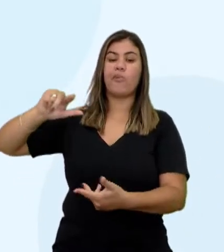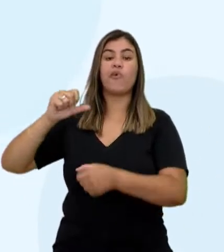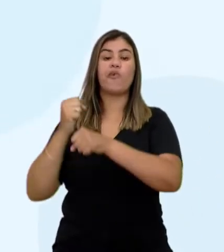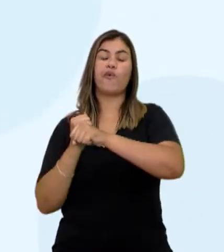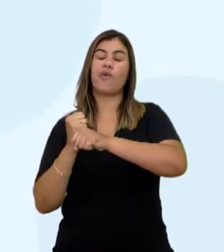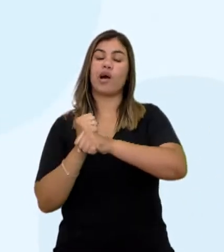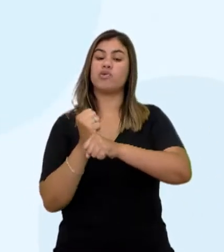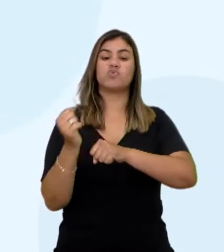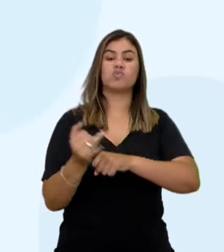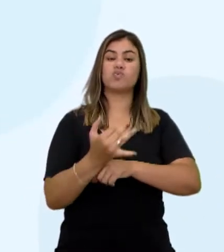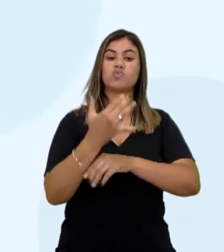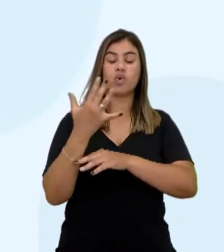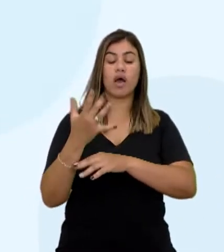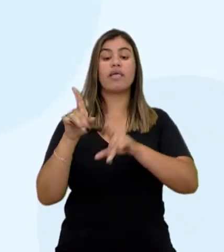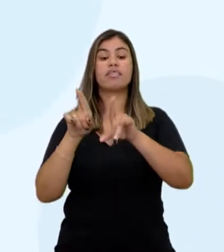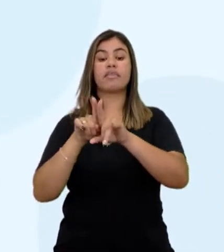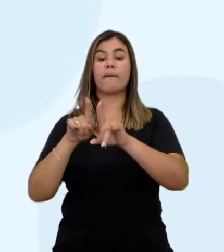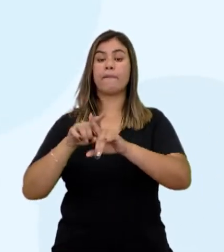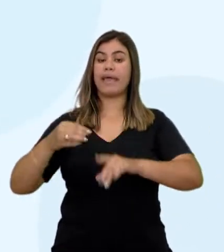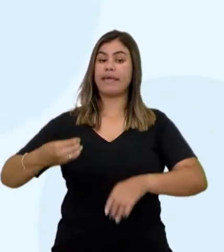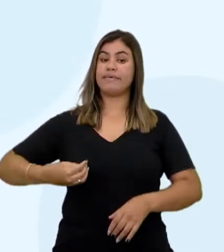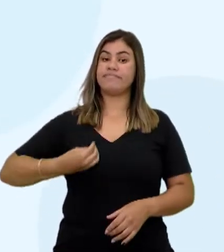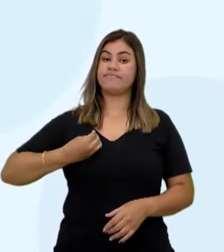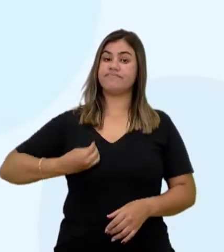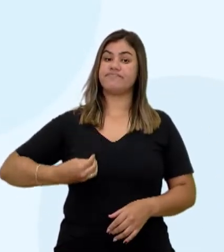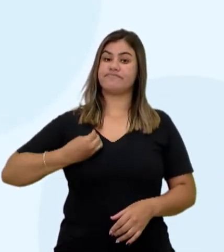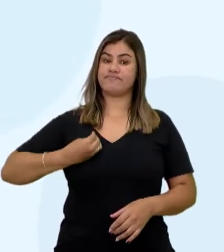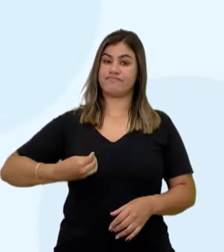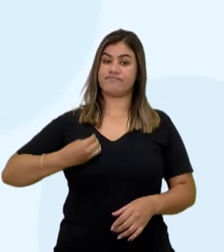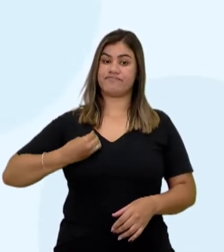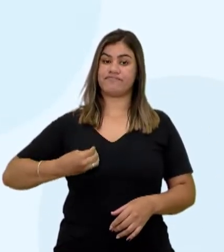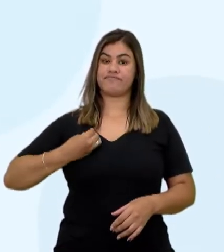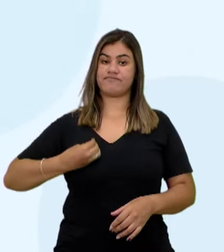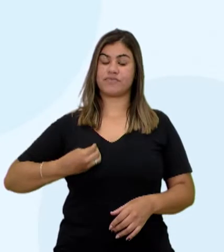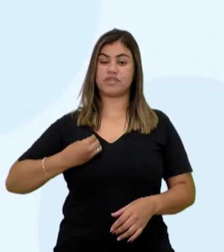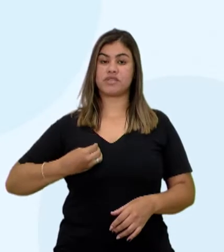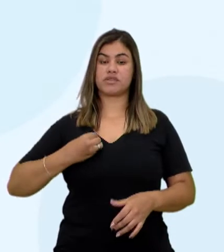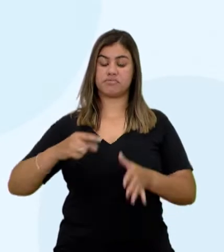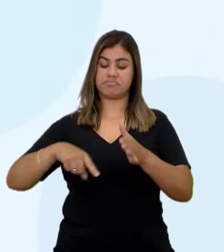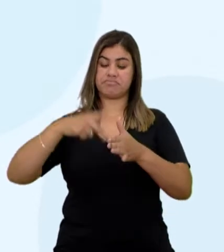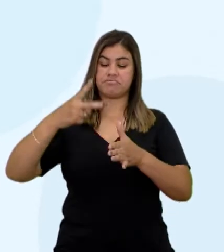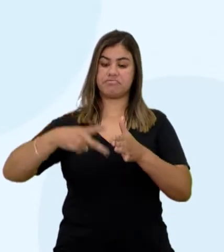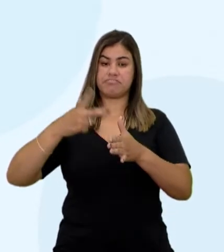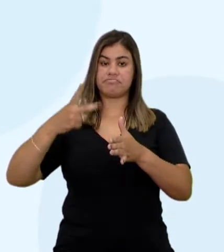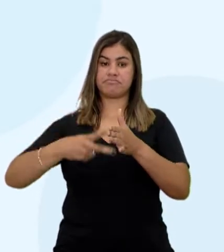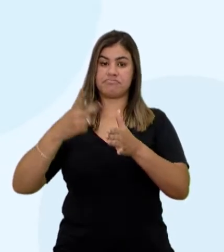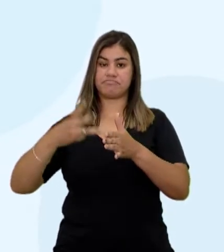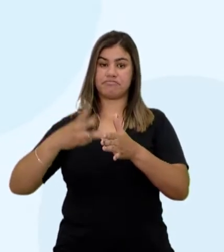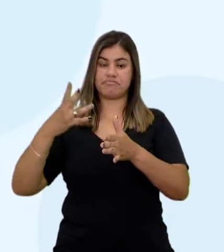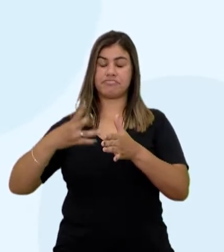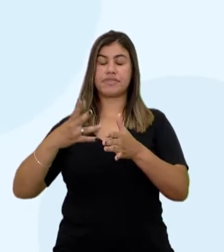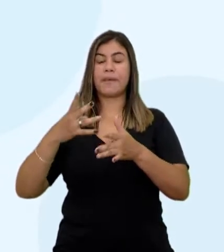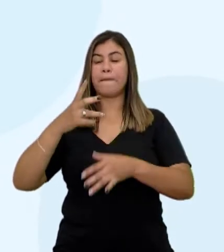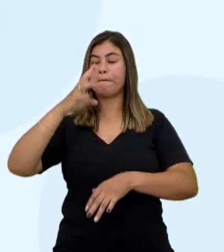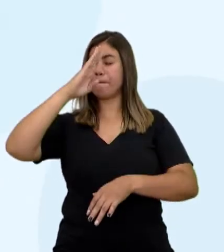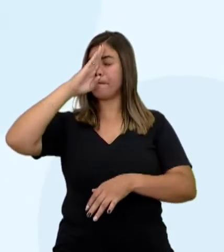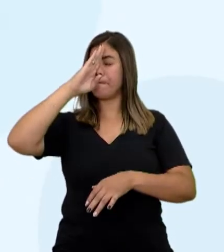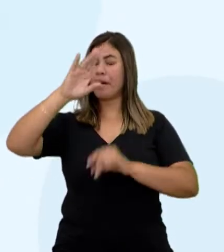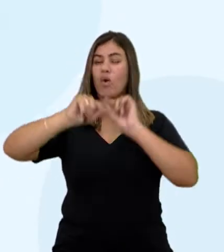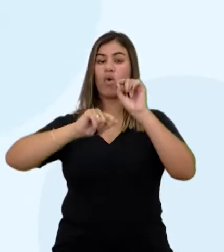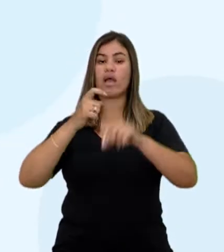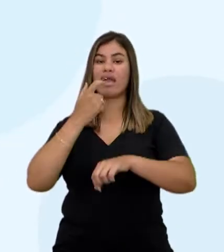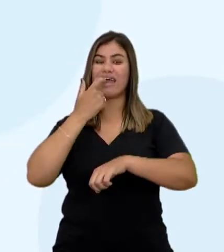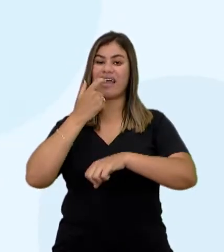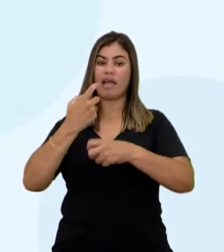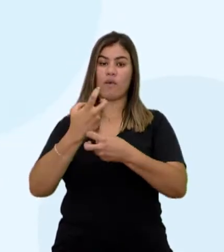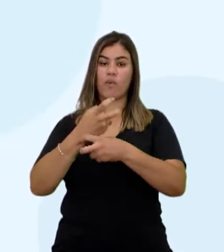primeiros seres vivos, né, que começam a ser vistos aí principalmente em fósseis, né? Um dos primeiros seres